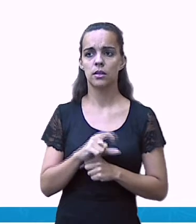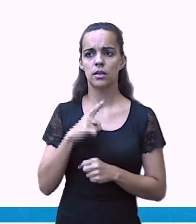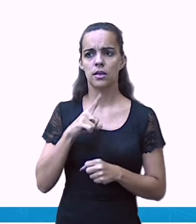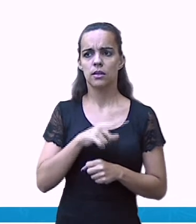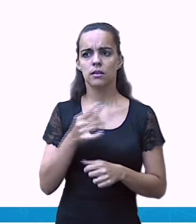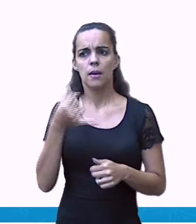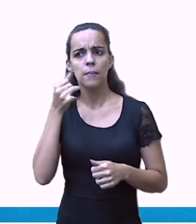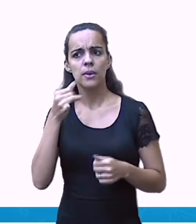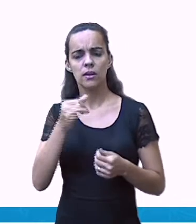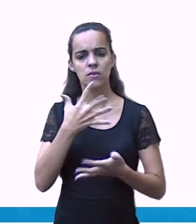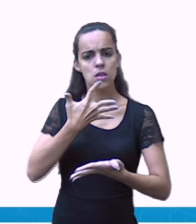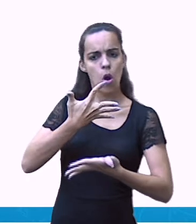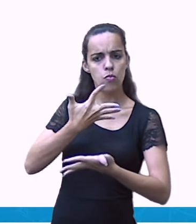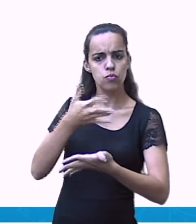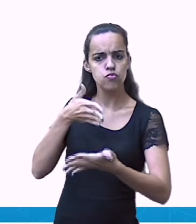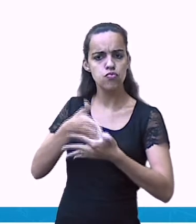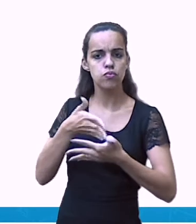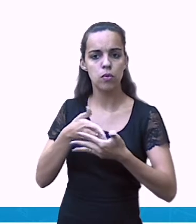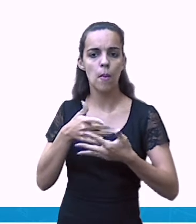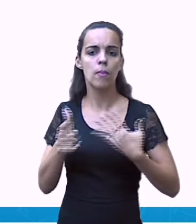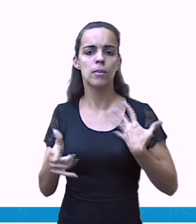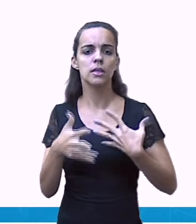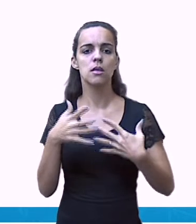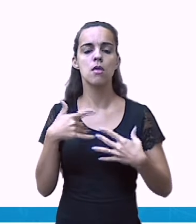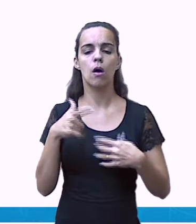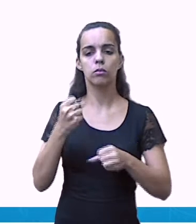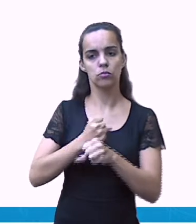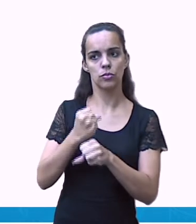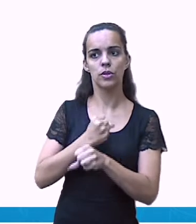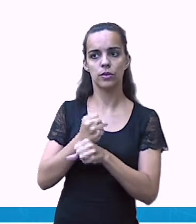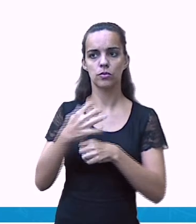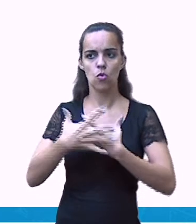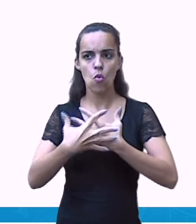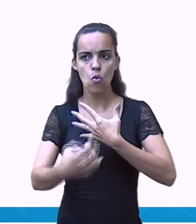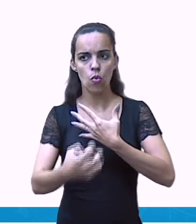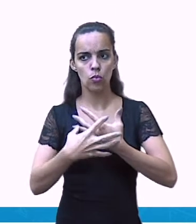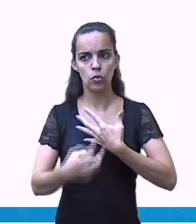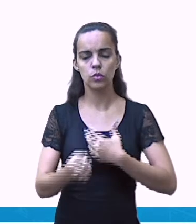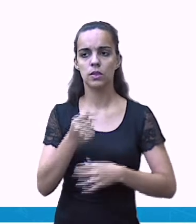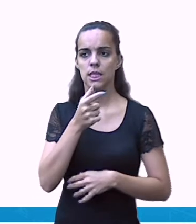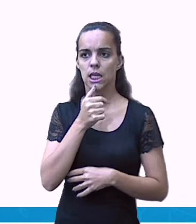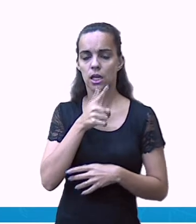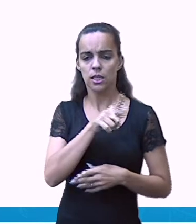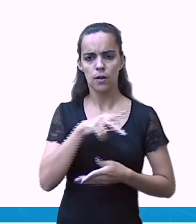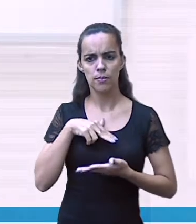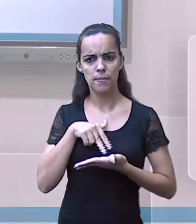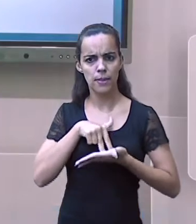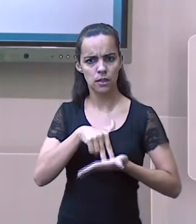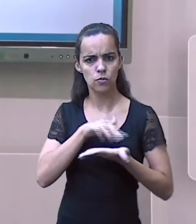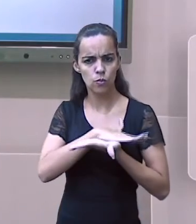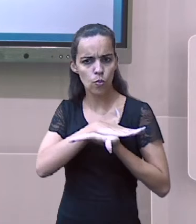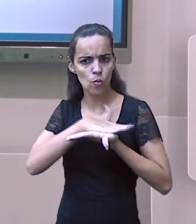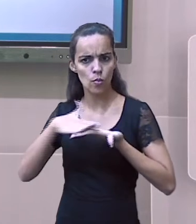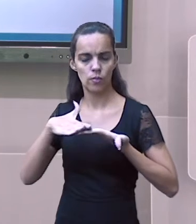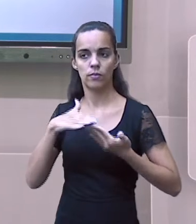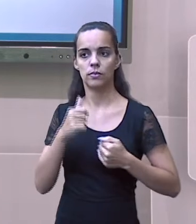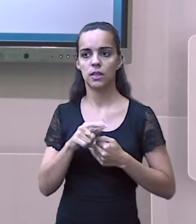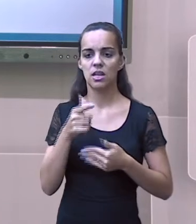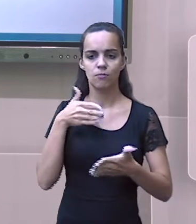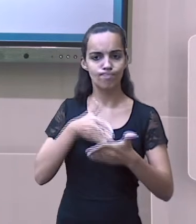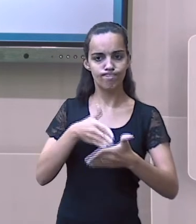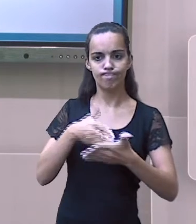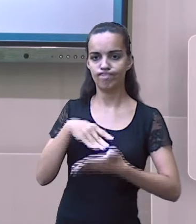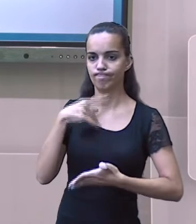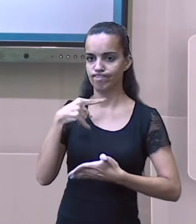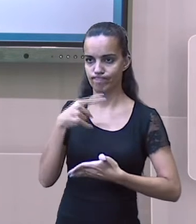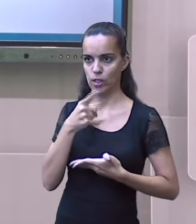bicomponente. Então, o que isso significa? Que existe duas partes, a parte sólida, cimentícia e a resina líquida,